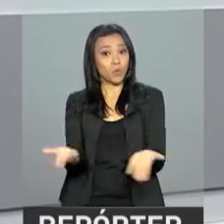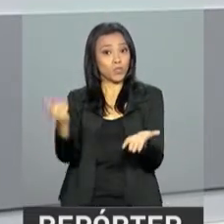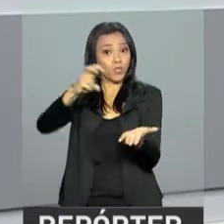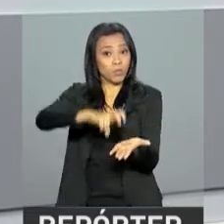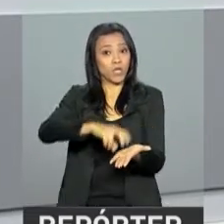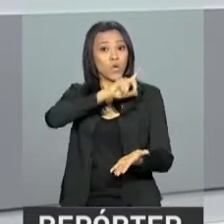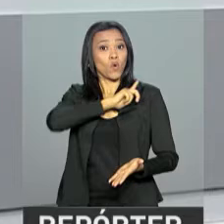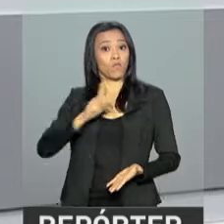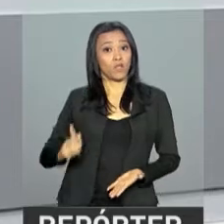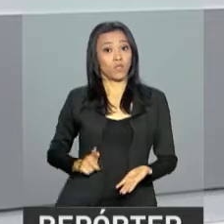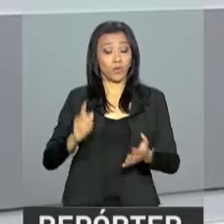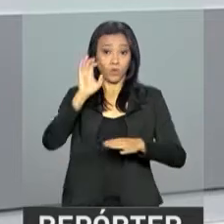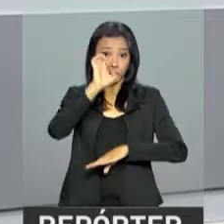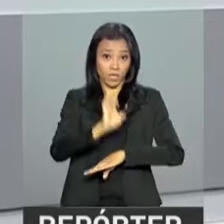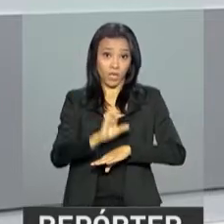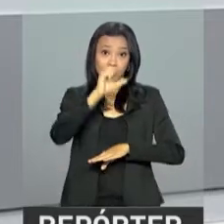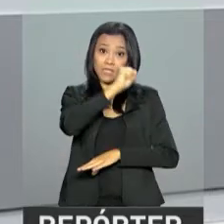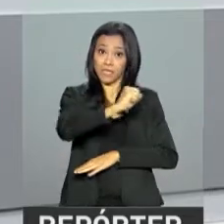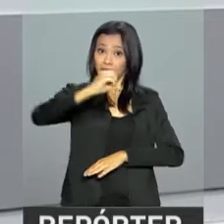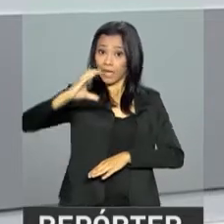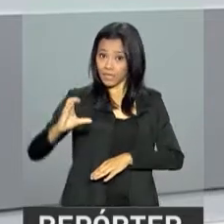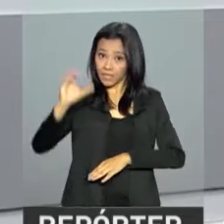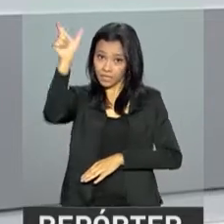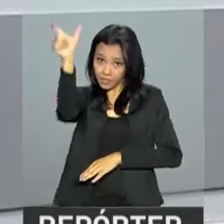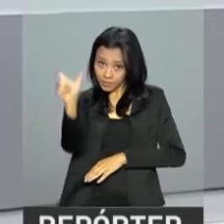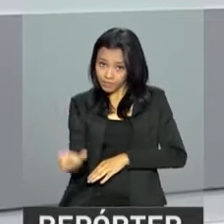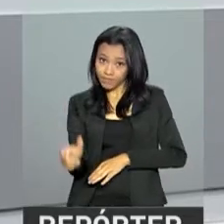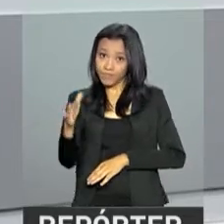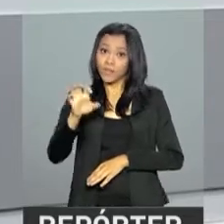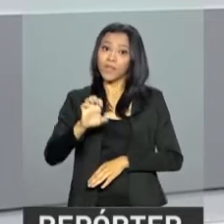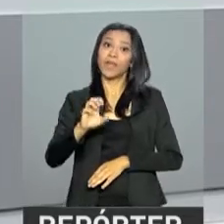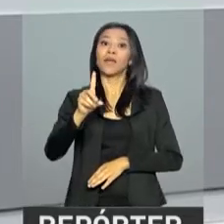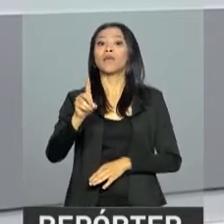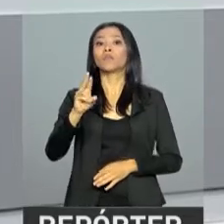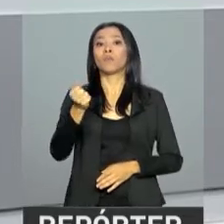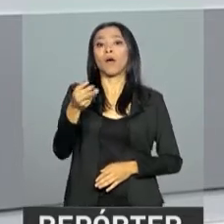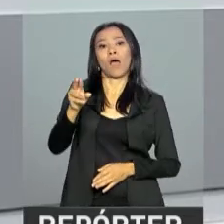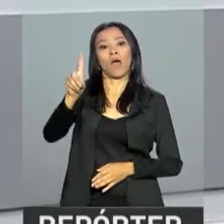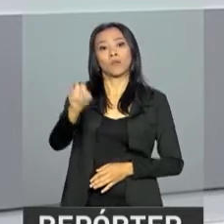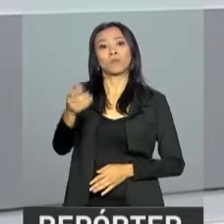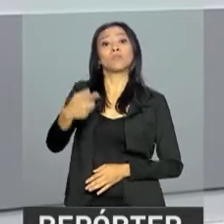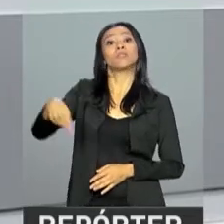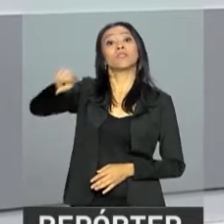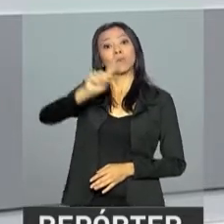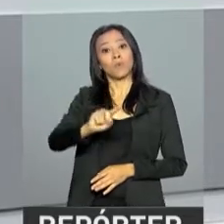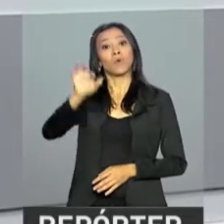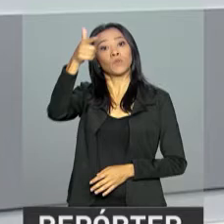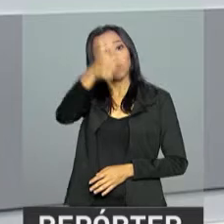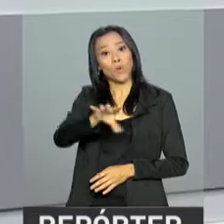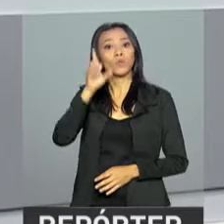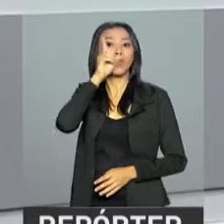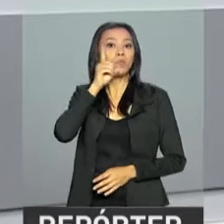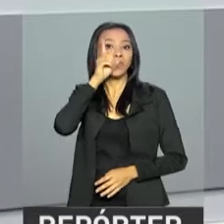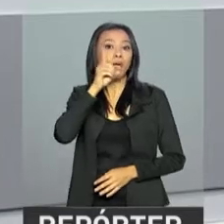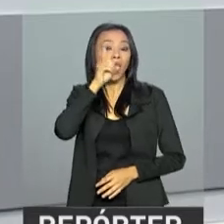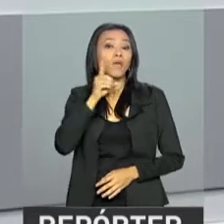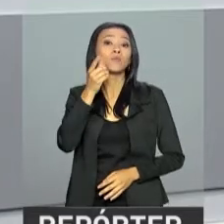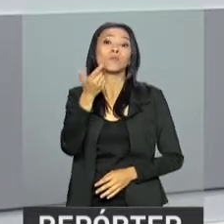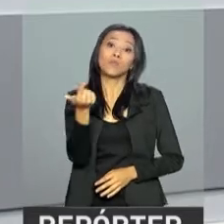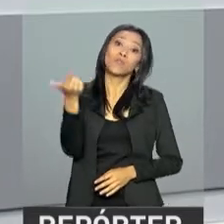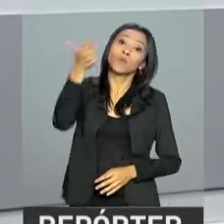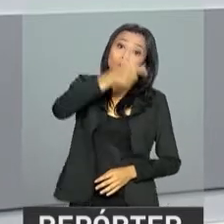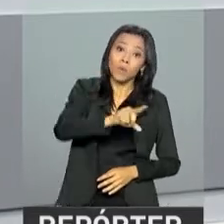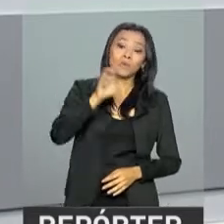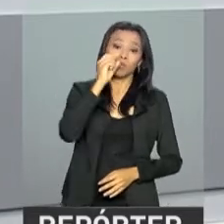de santa catarina eduardo pinho moreira depois temer recebe o deputado sérgio sousa e orlando pessuti ex-governador